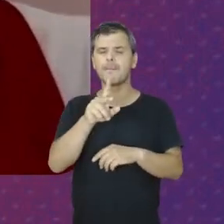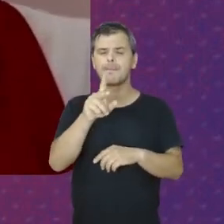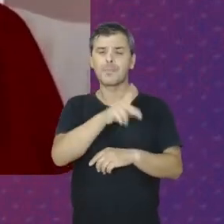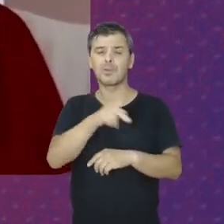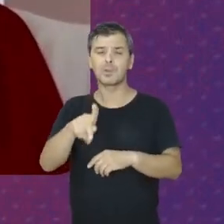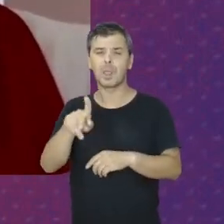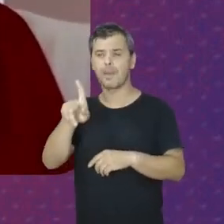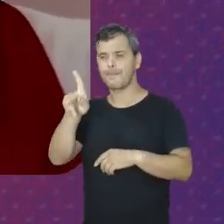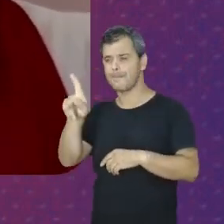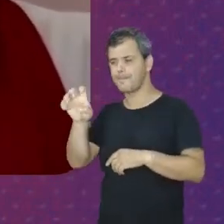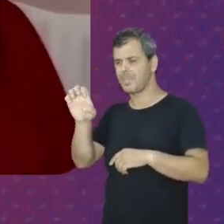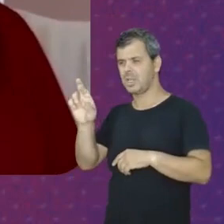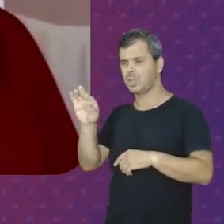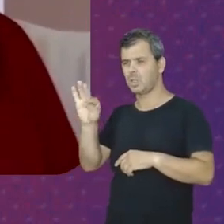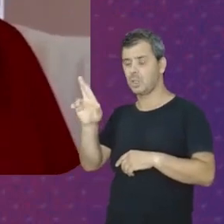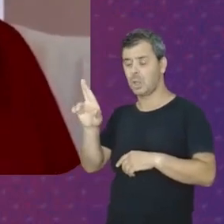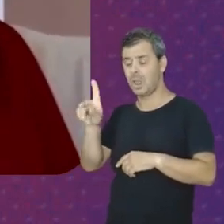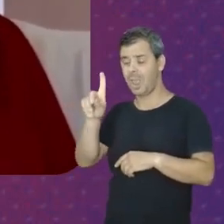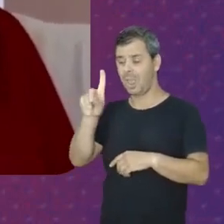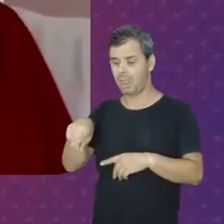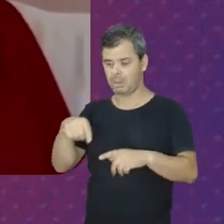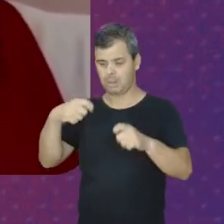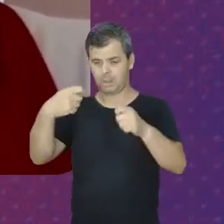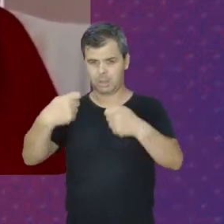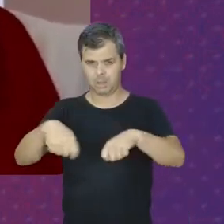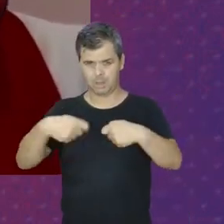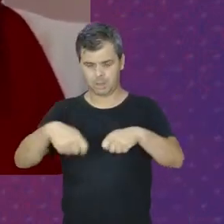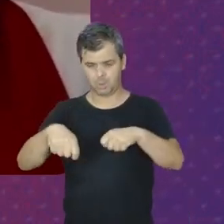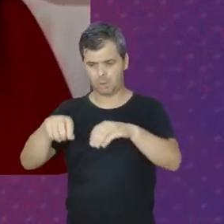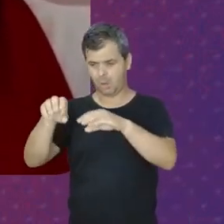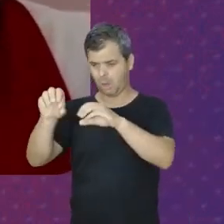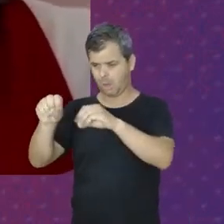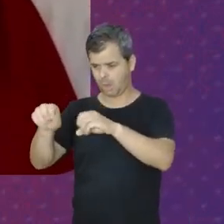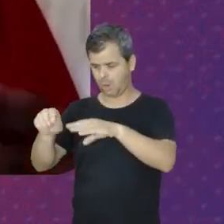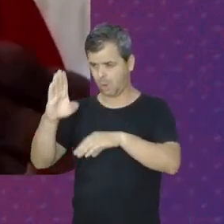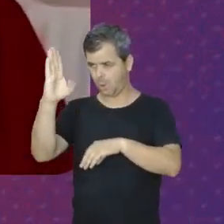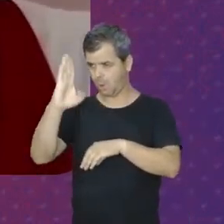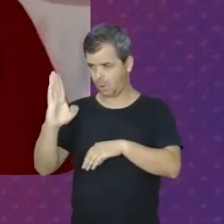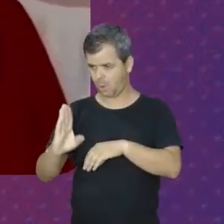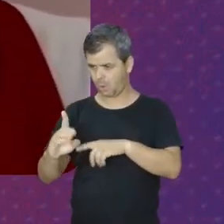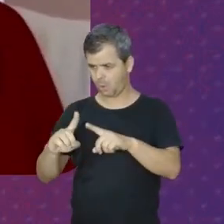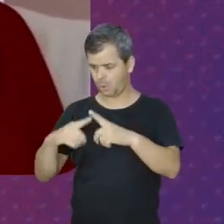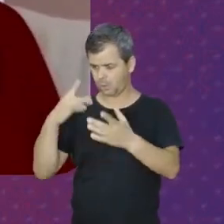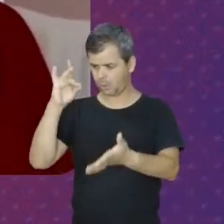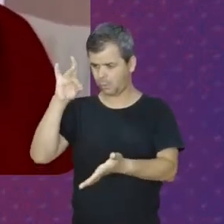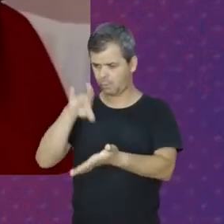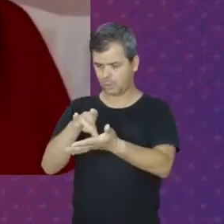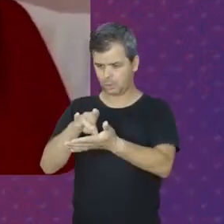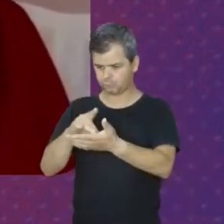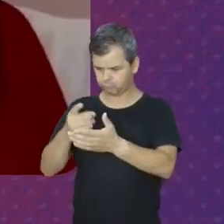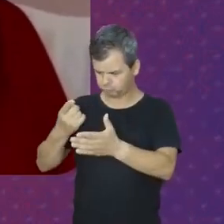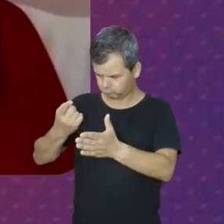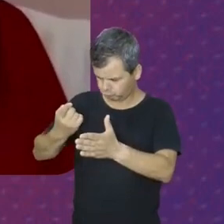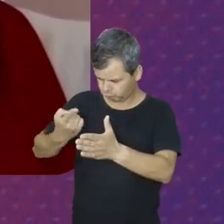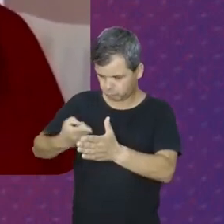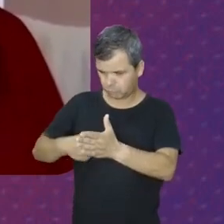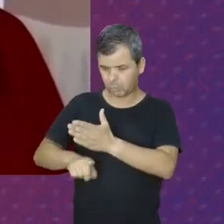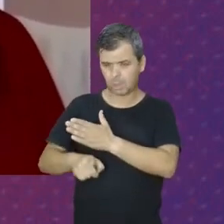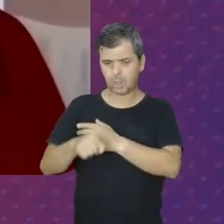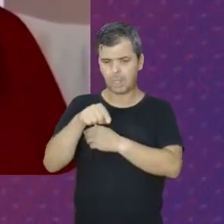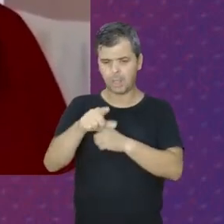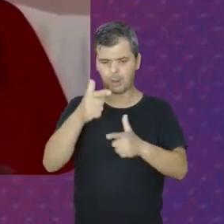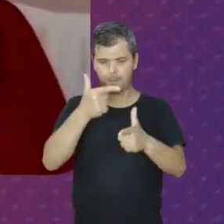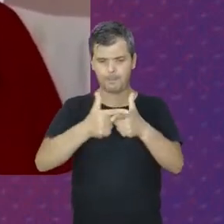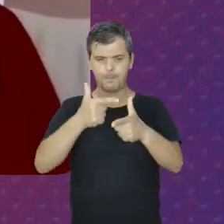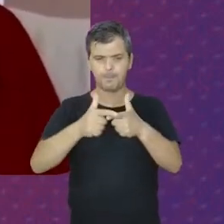é necessário que o Brasil, a educação, debruce de verdade nesta